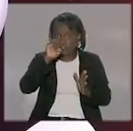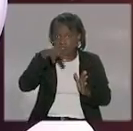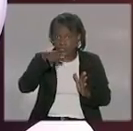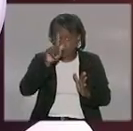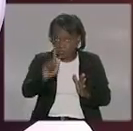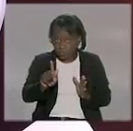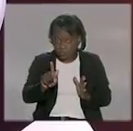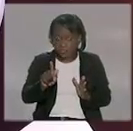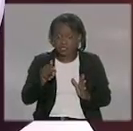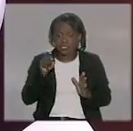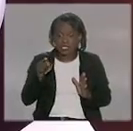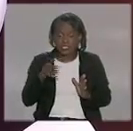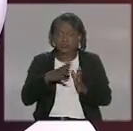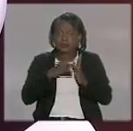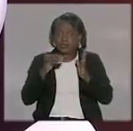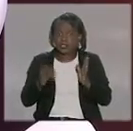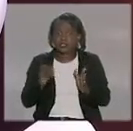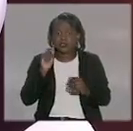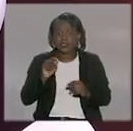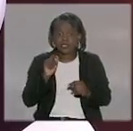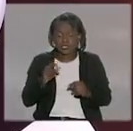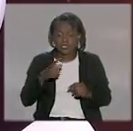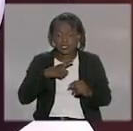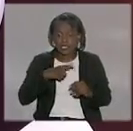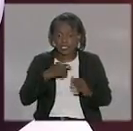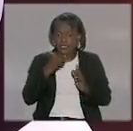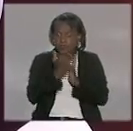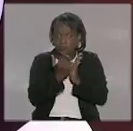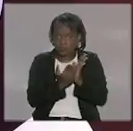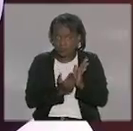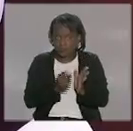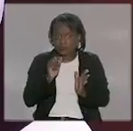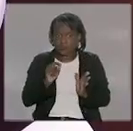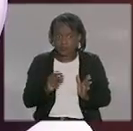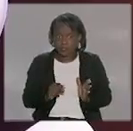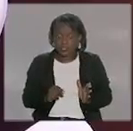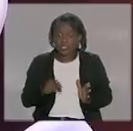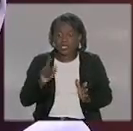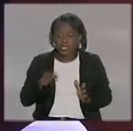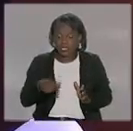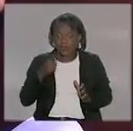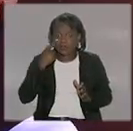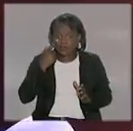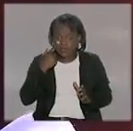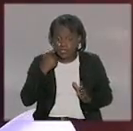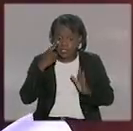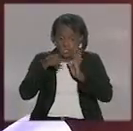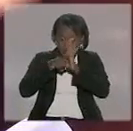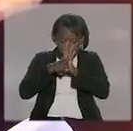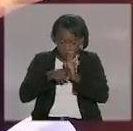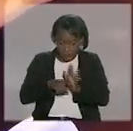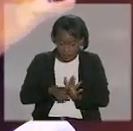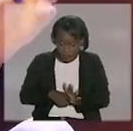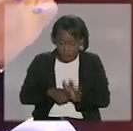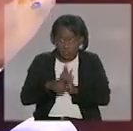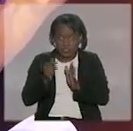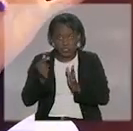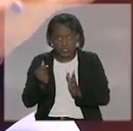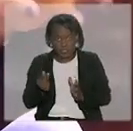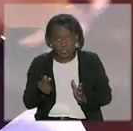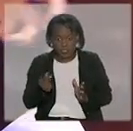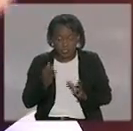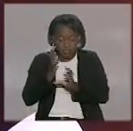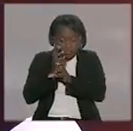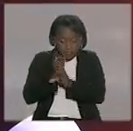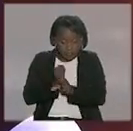E esse modelo de rating socioambiental, ele contempla o quê? Ele contempla, além das análises econômicas para